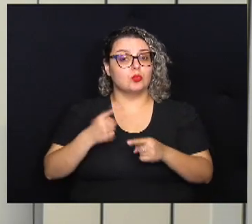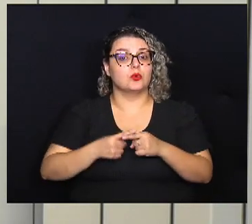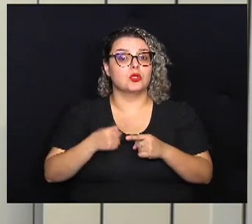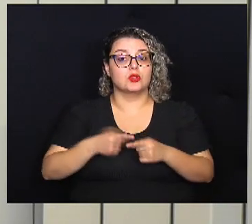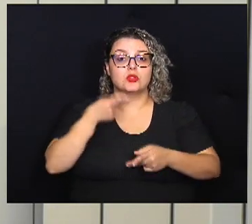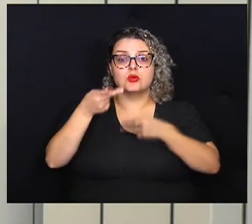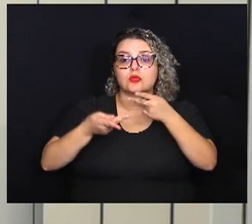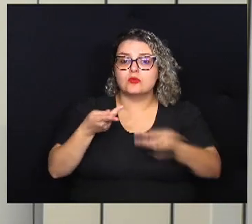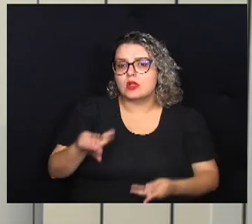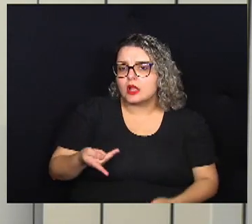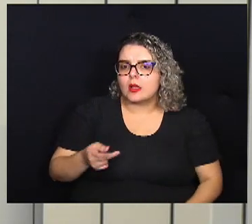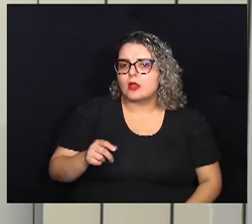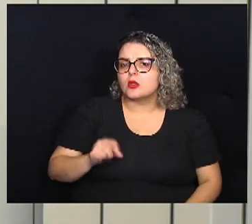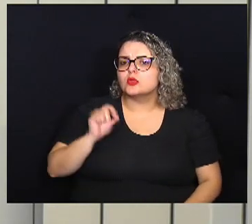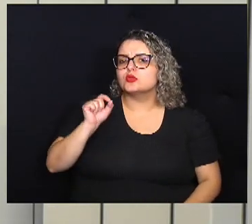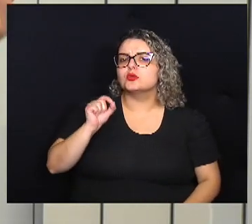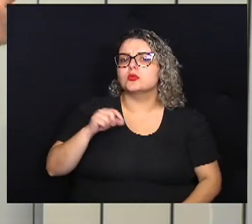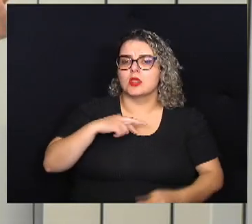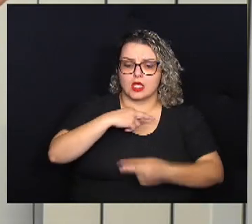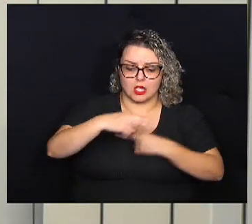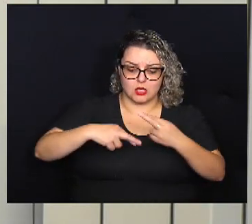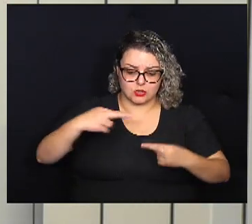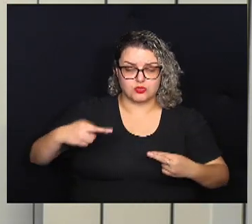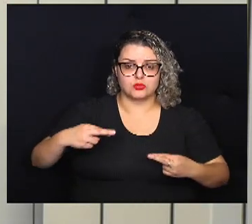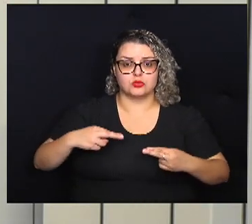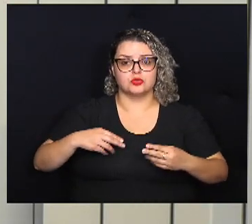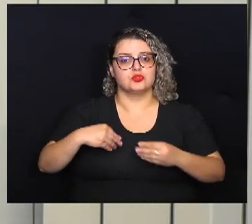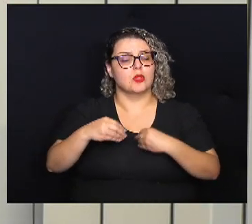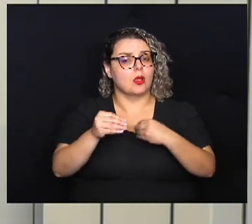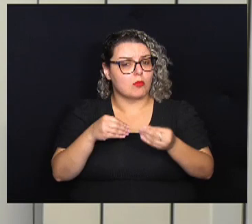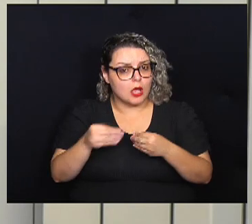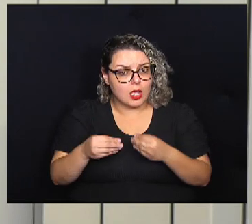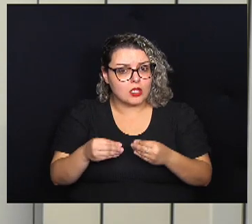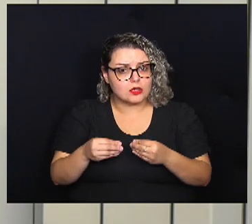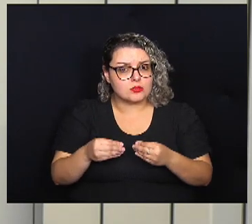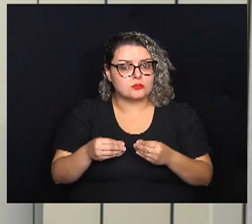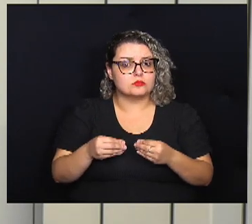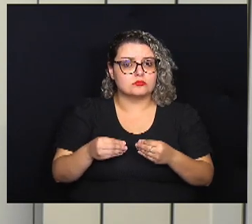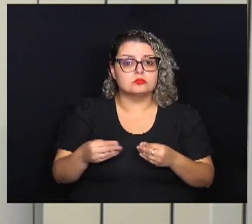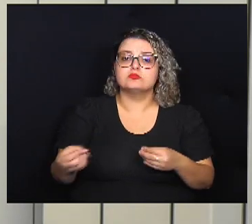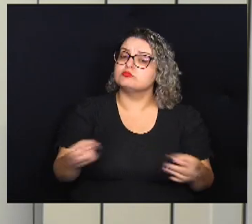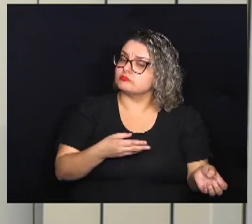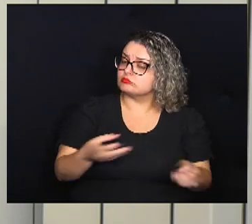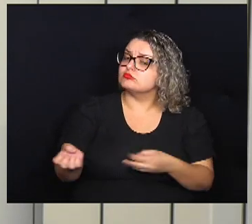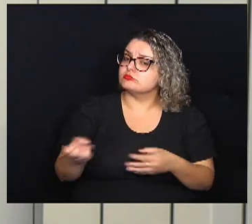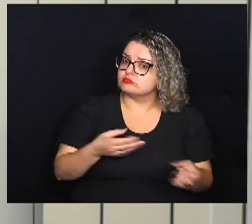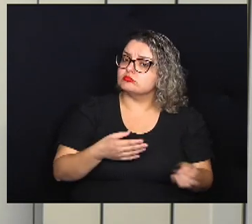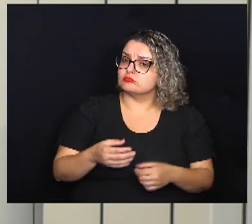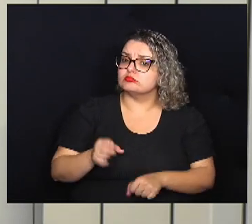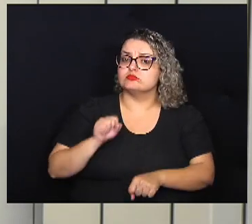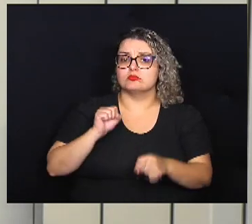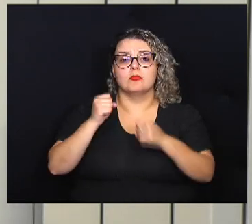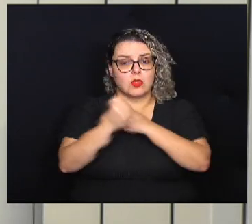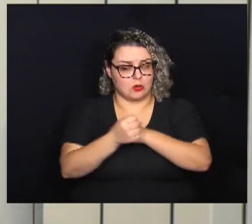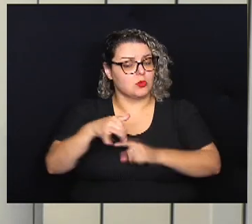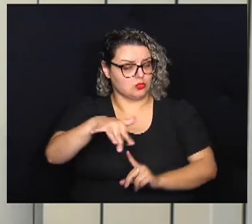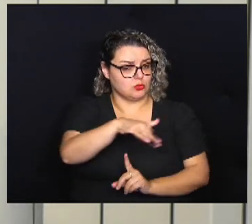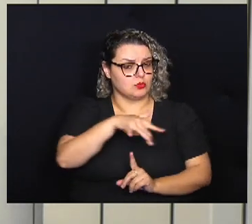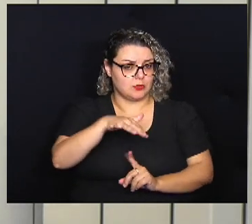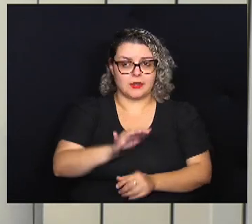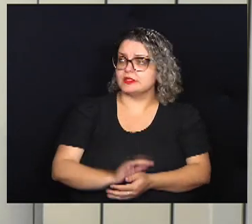saber mais sobre reciclagem de plásticos e soluções inovadoras para proteger o meio